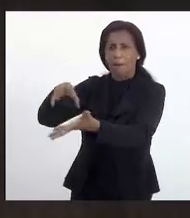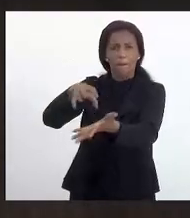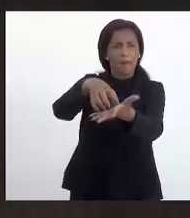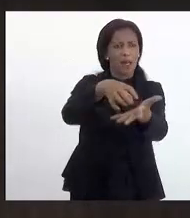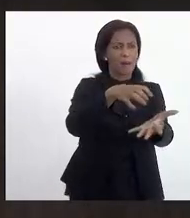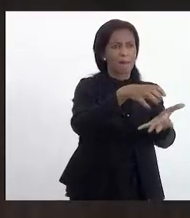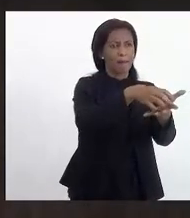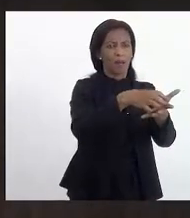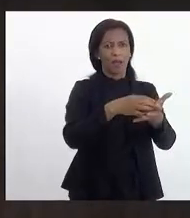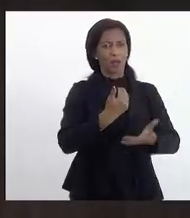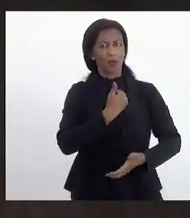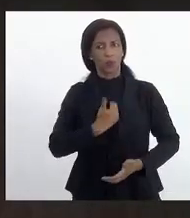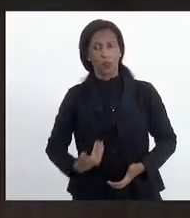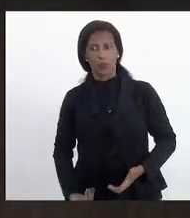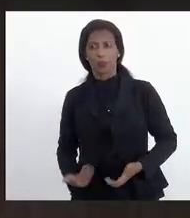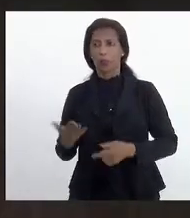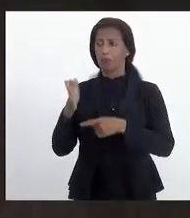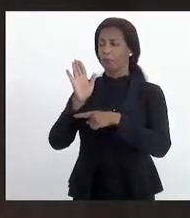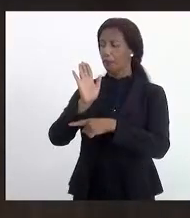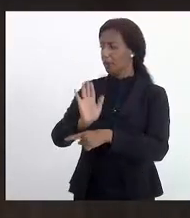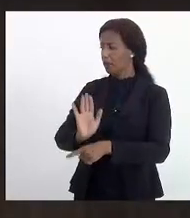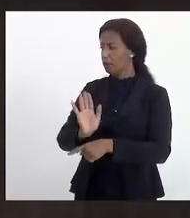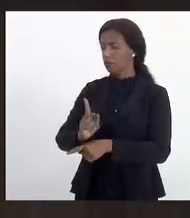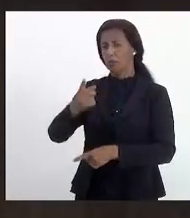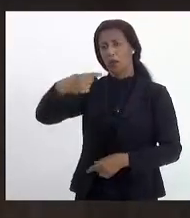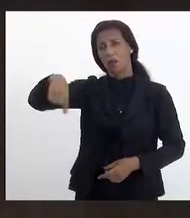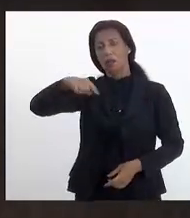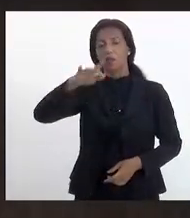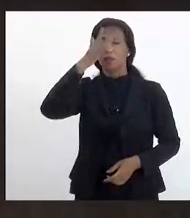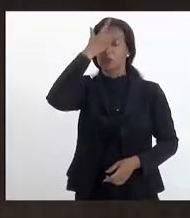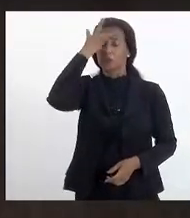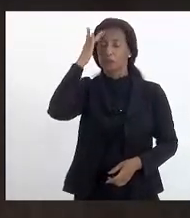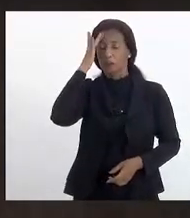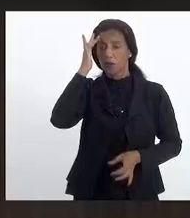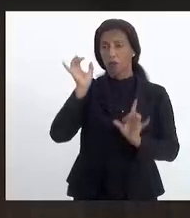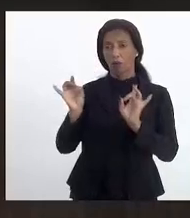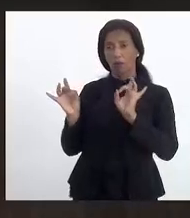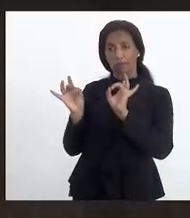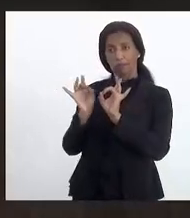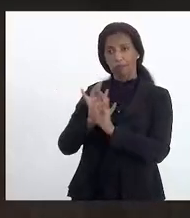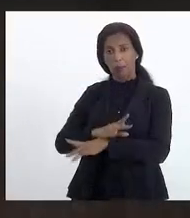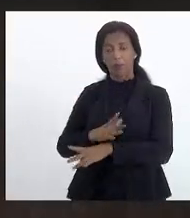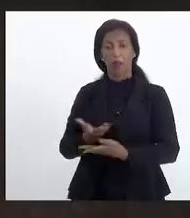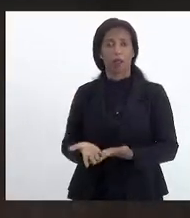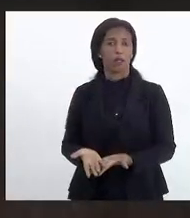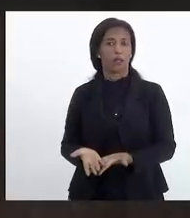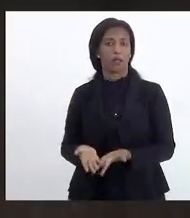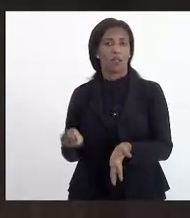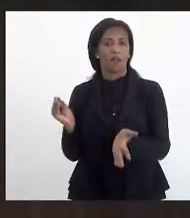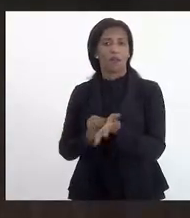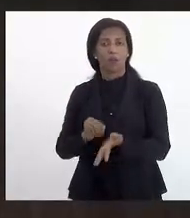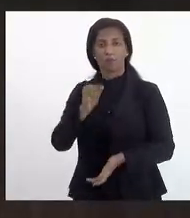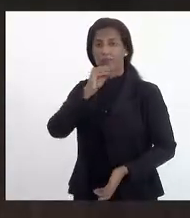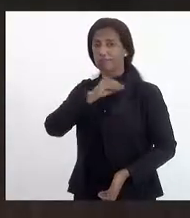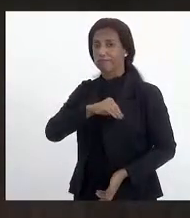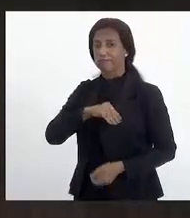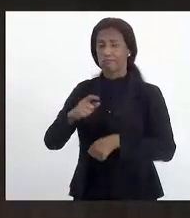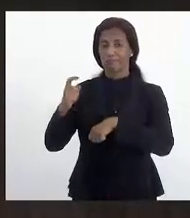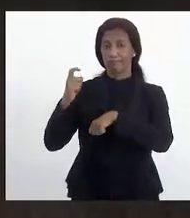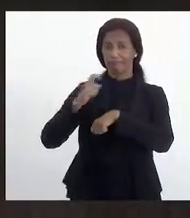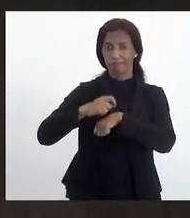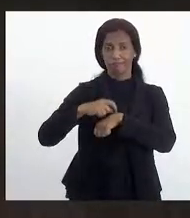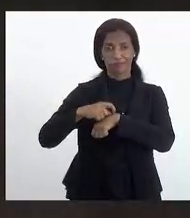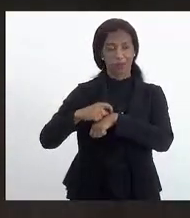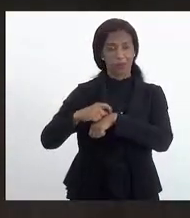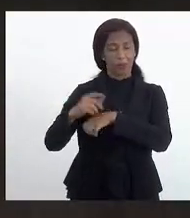público para atender essas pessoas que estavam completamente sem pagamento num momento